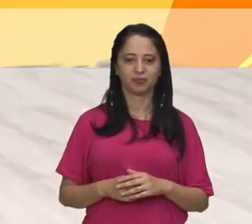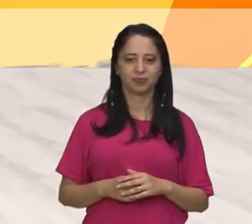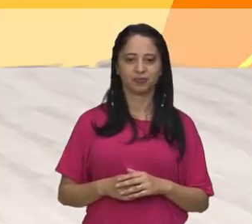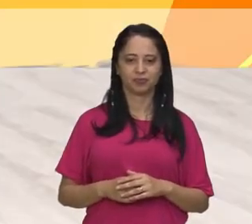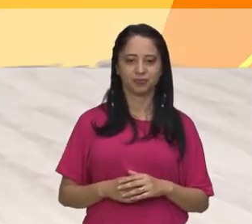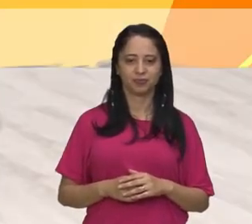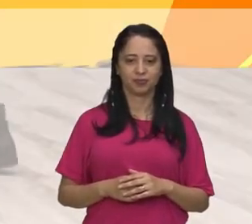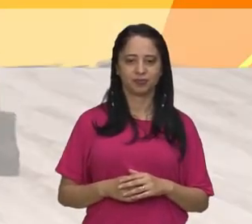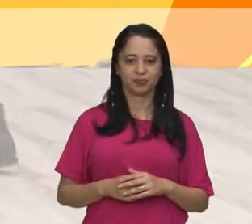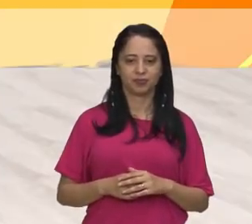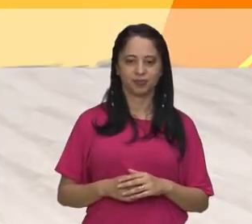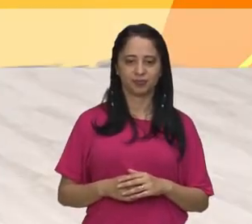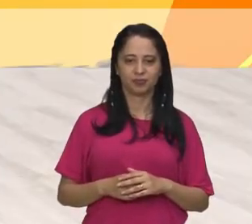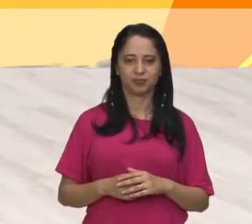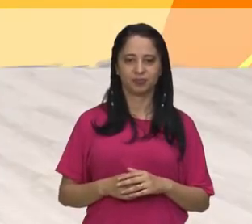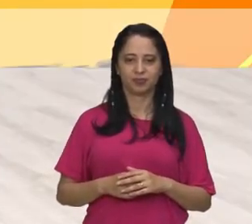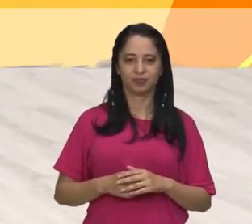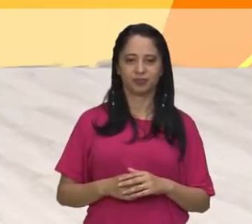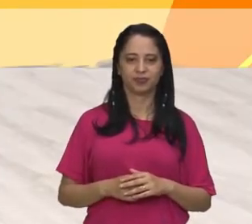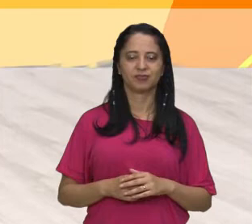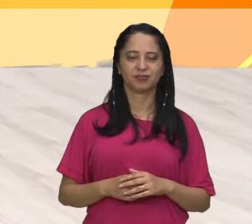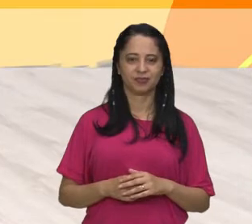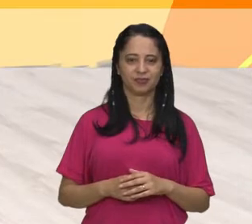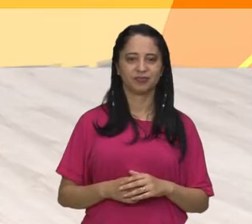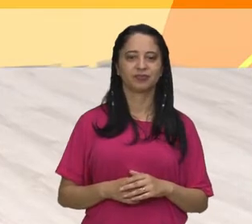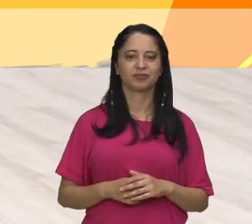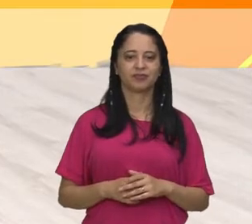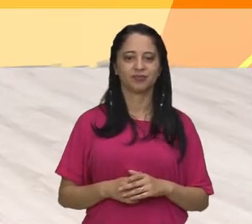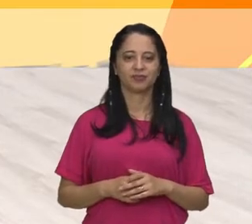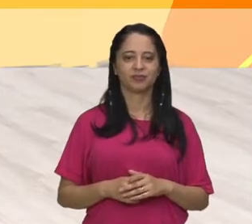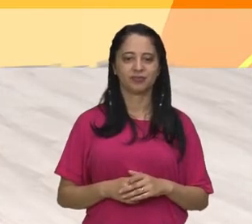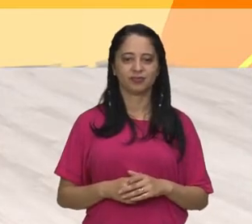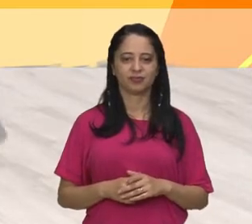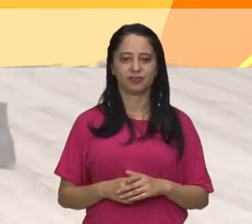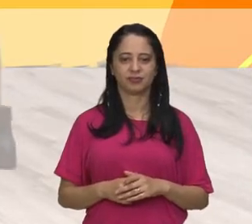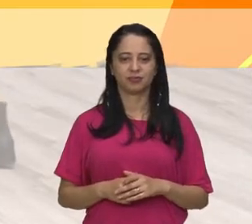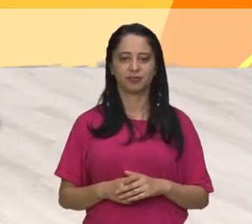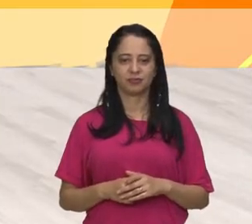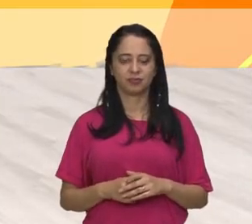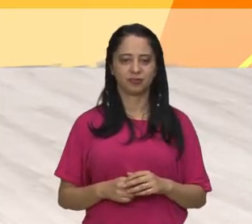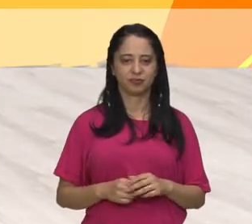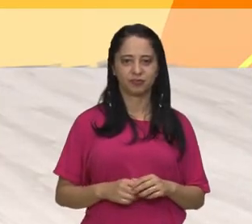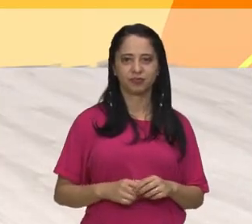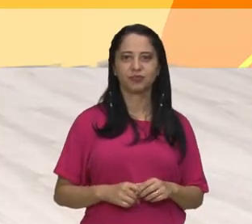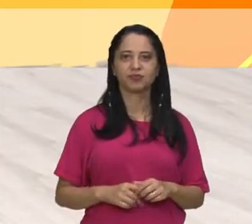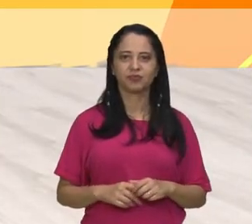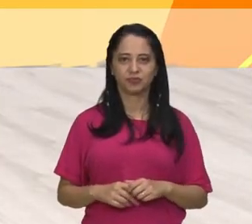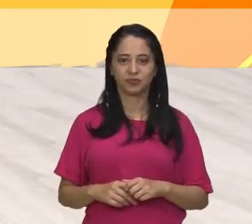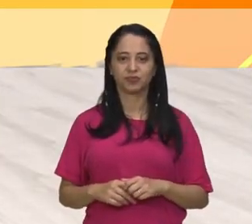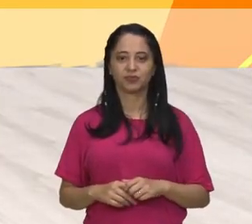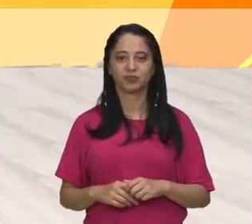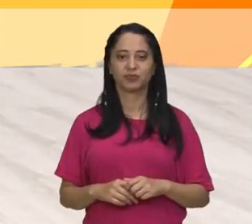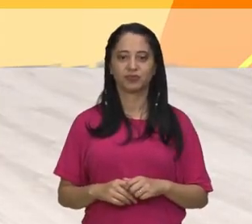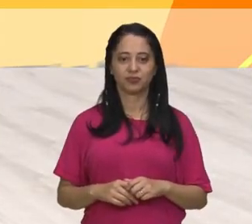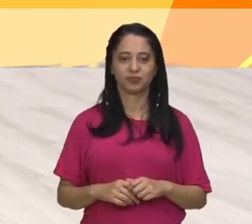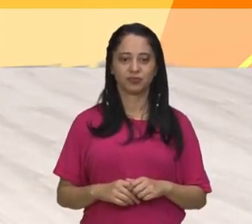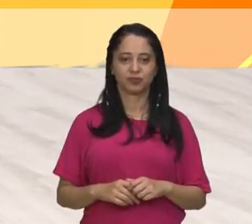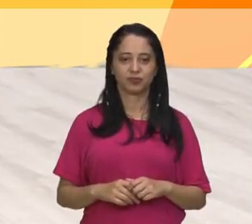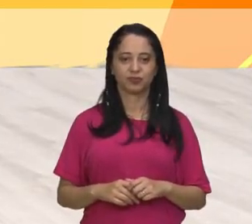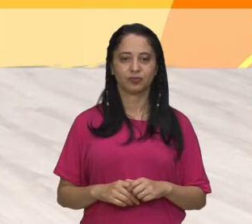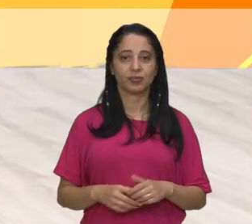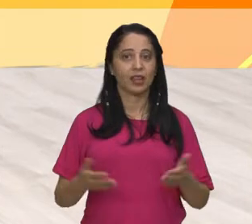vai abrir. E um e dois, três e quatro, cinco, seis, segura